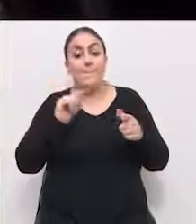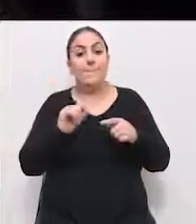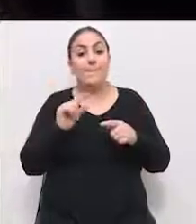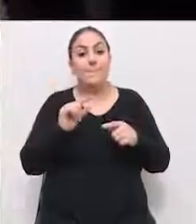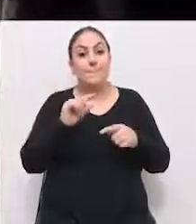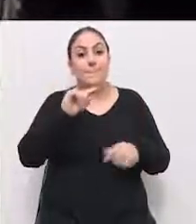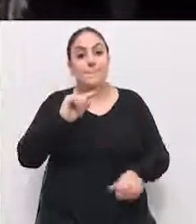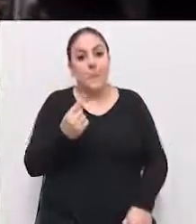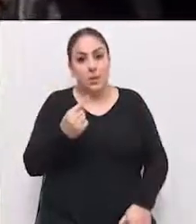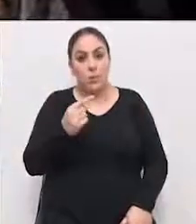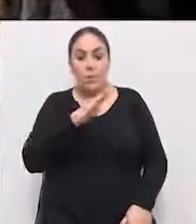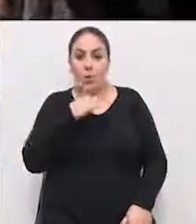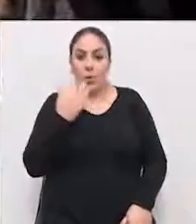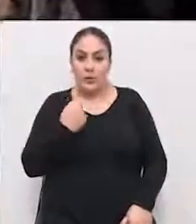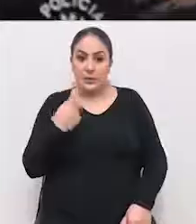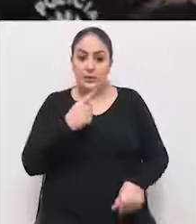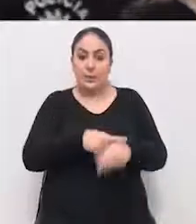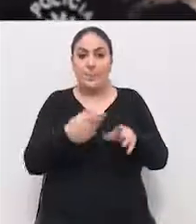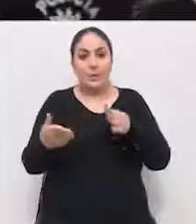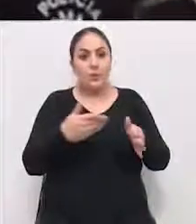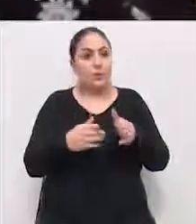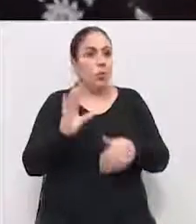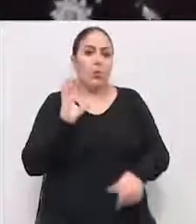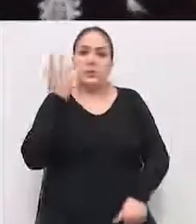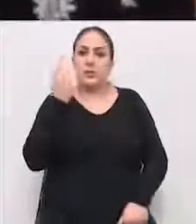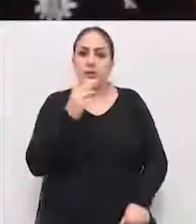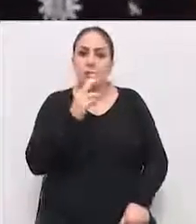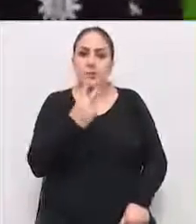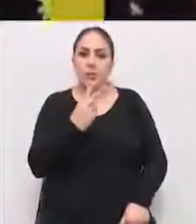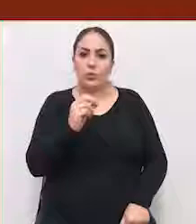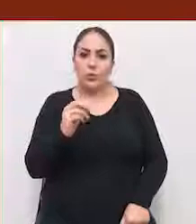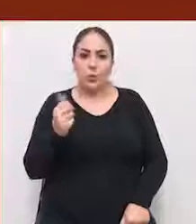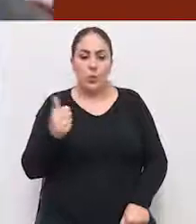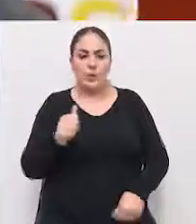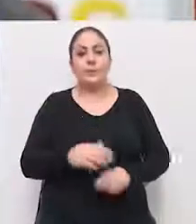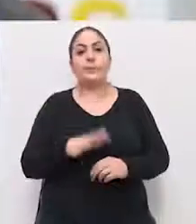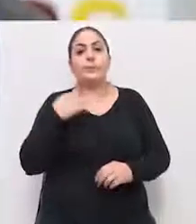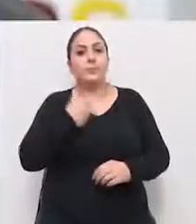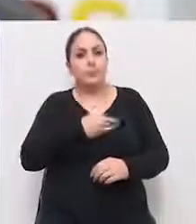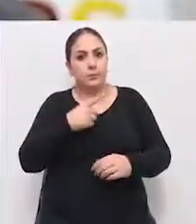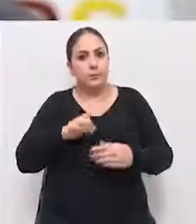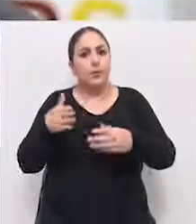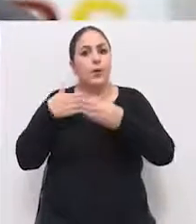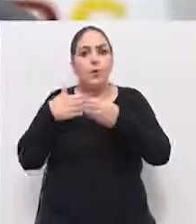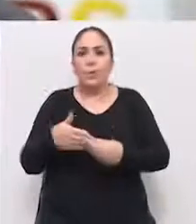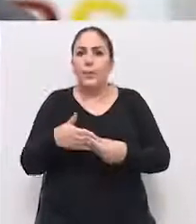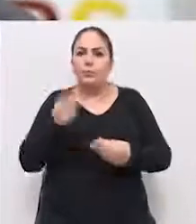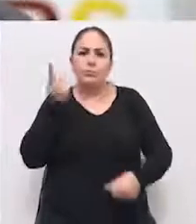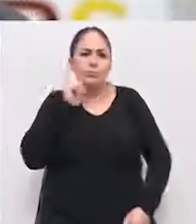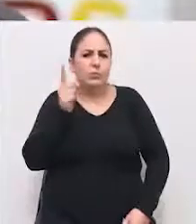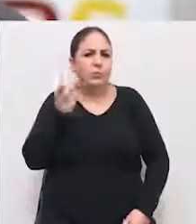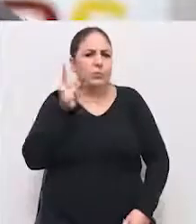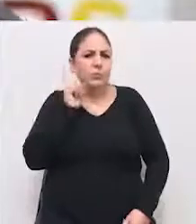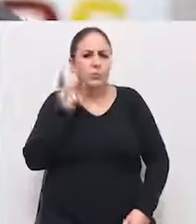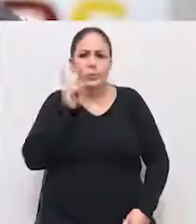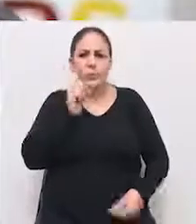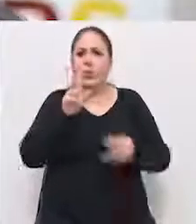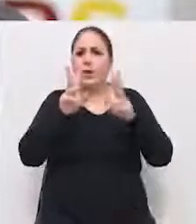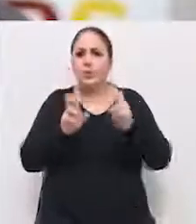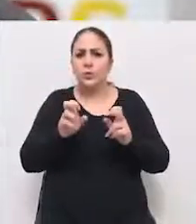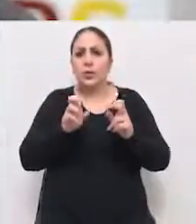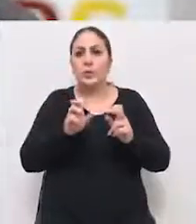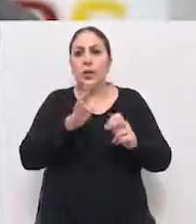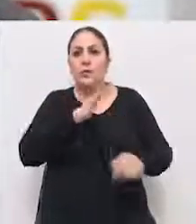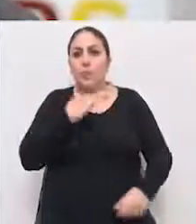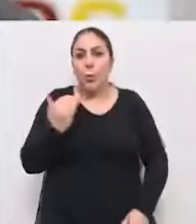1.000 assassinatos neste período, o que não ocorria desde 2011. Nós temos o acompanhamento diário